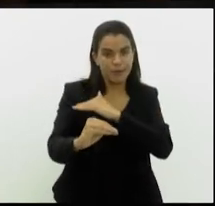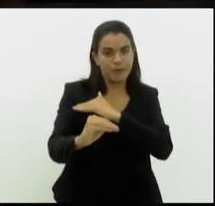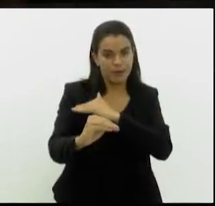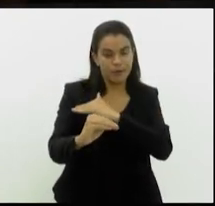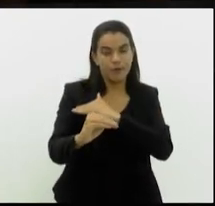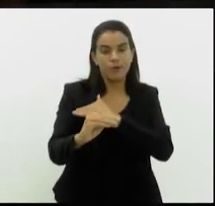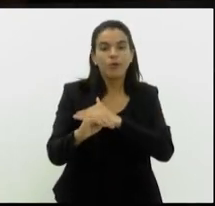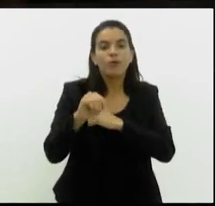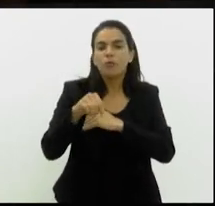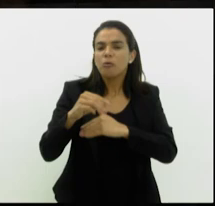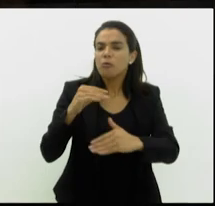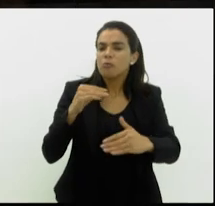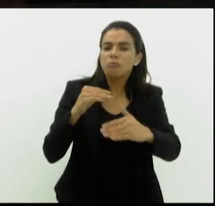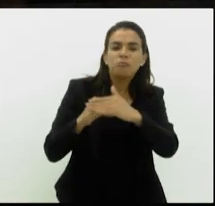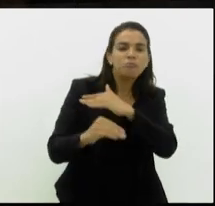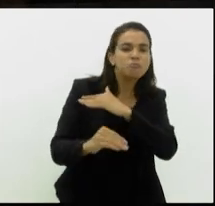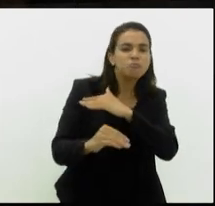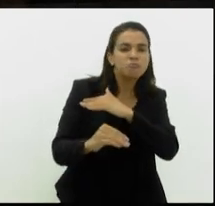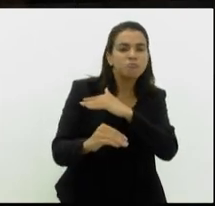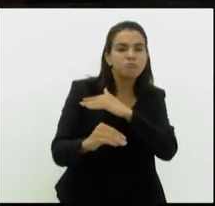O nosso metrô